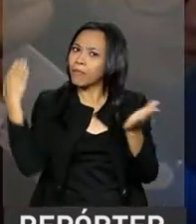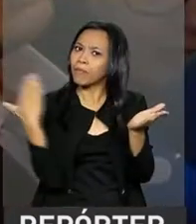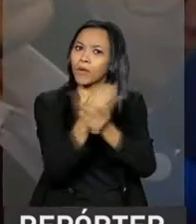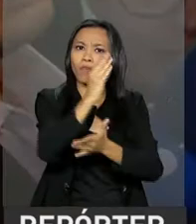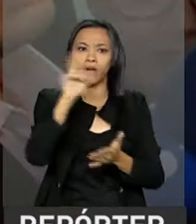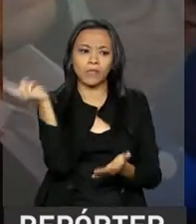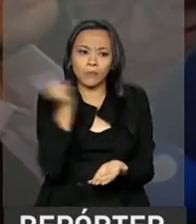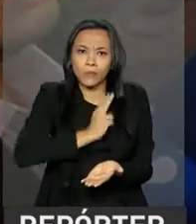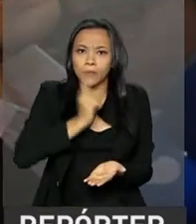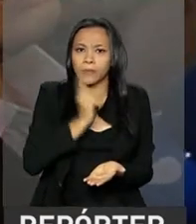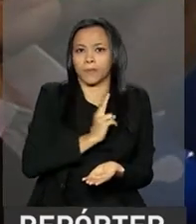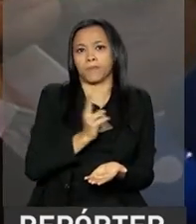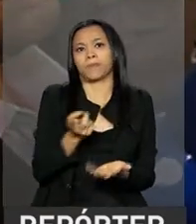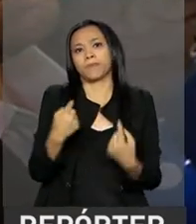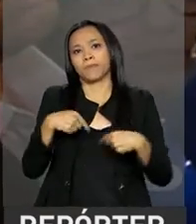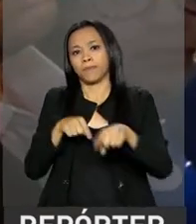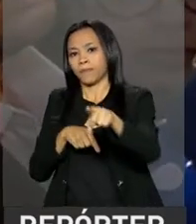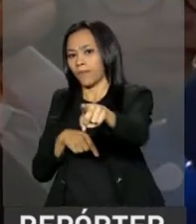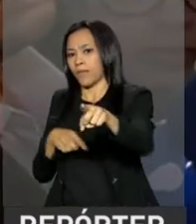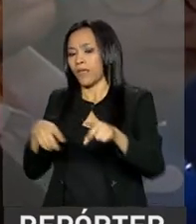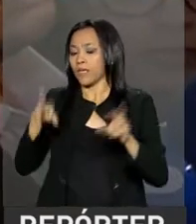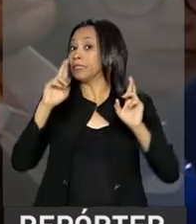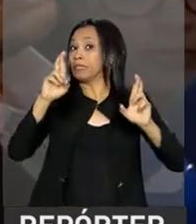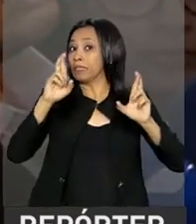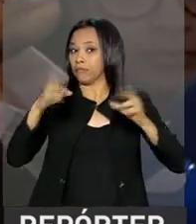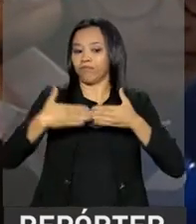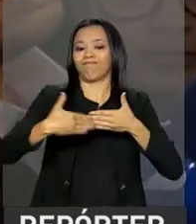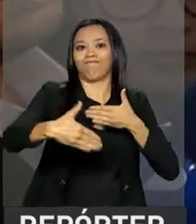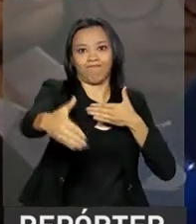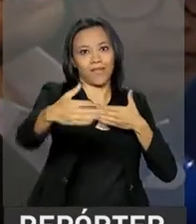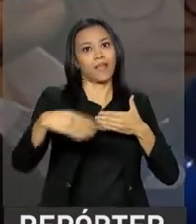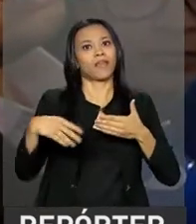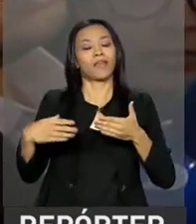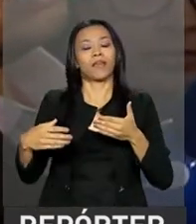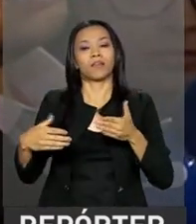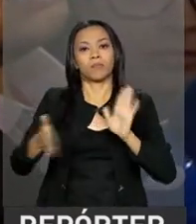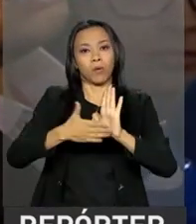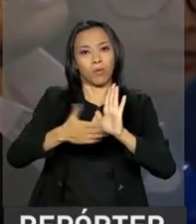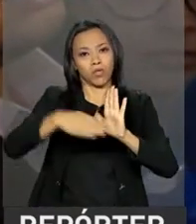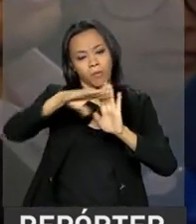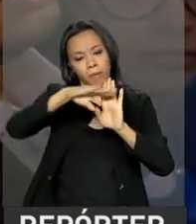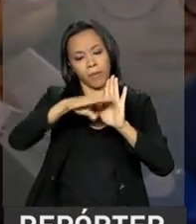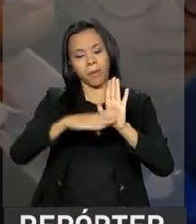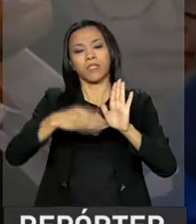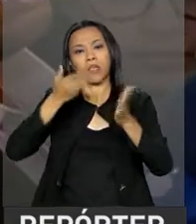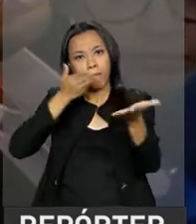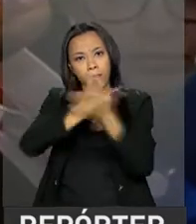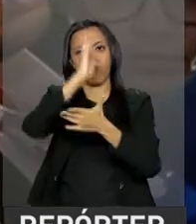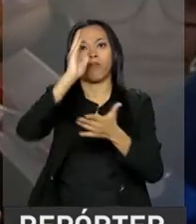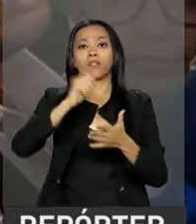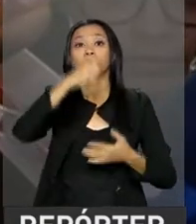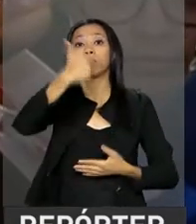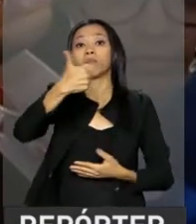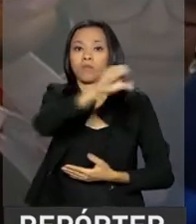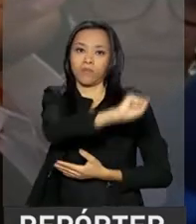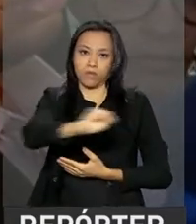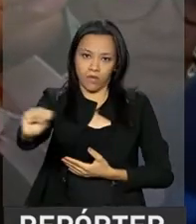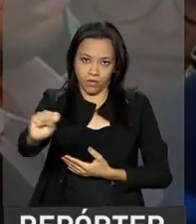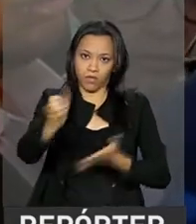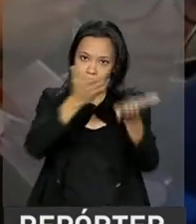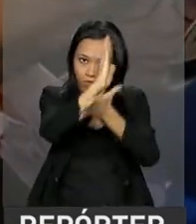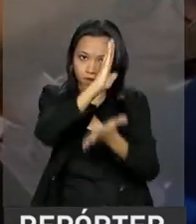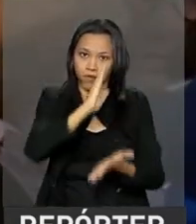antes. A nossa expectativa é que as reformas sejam aprovadas no primeiro semestre. Agora, se